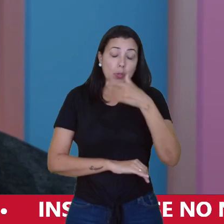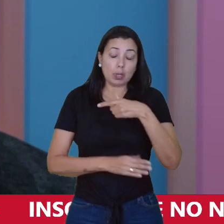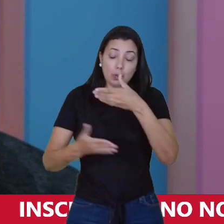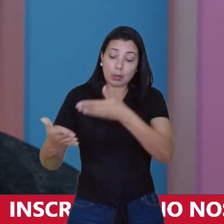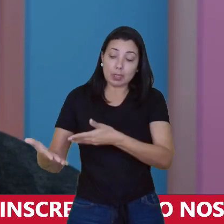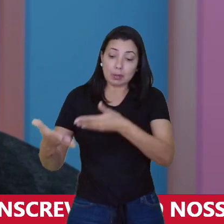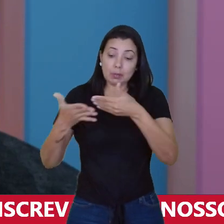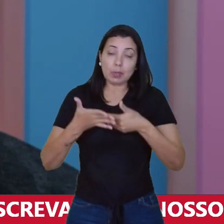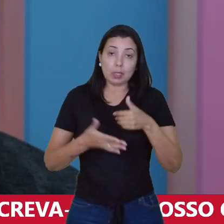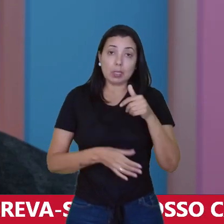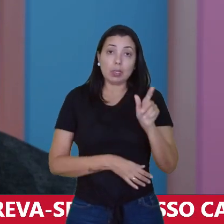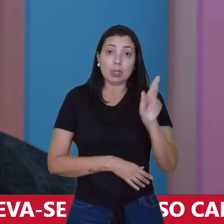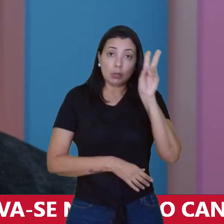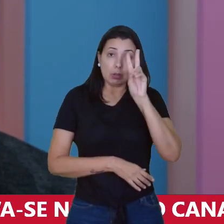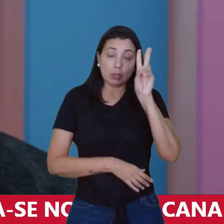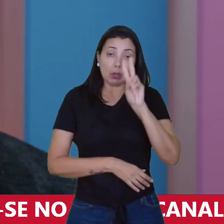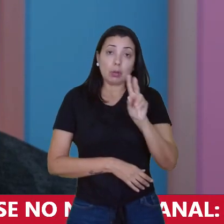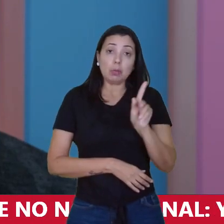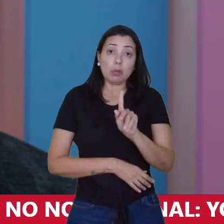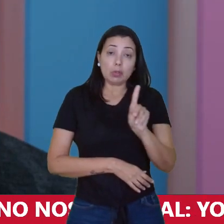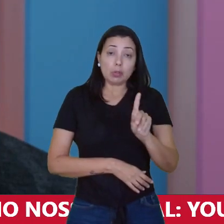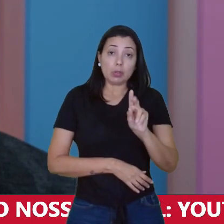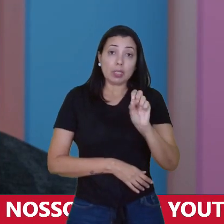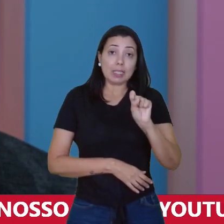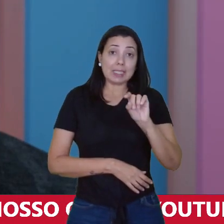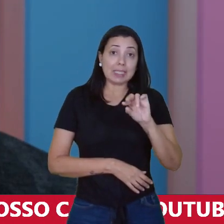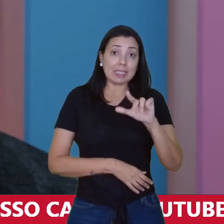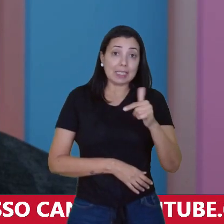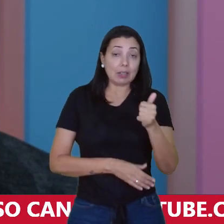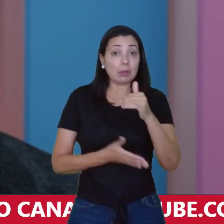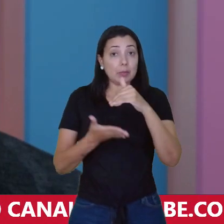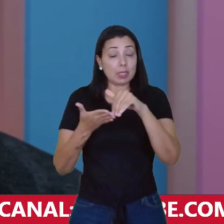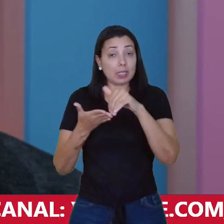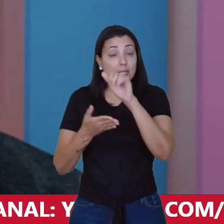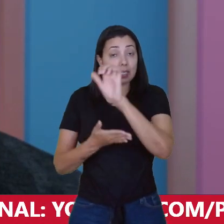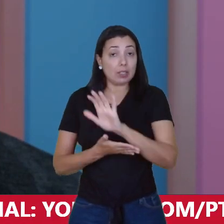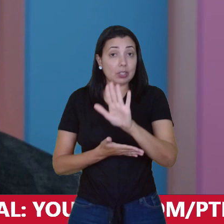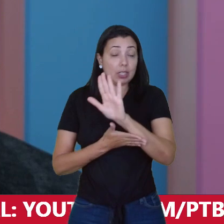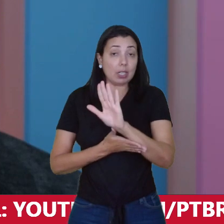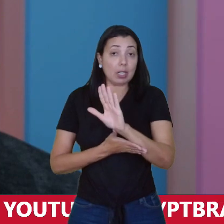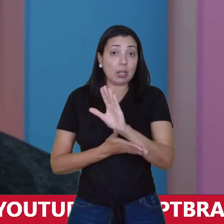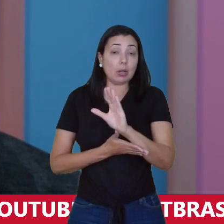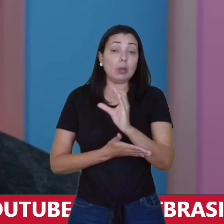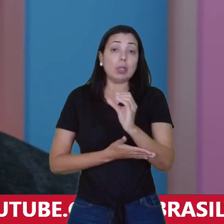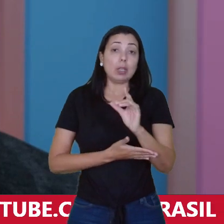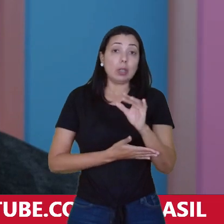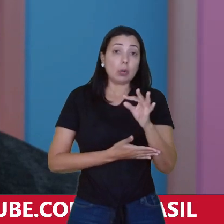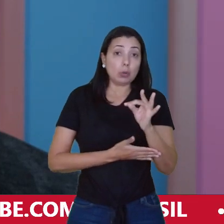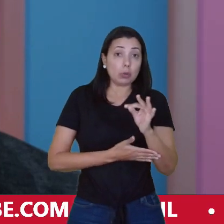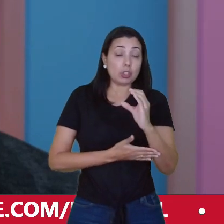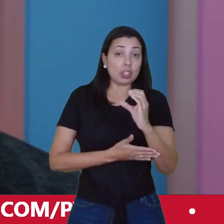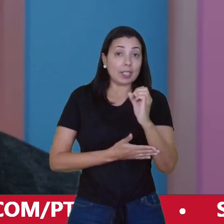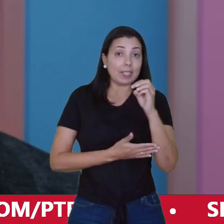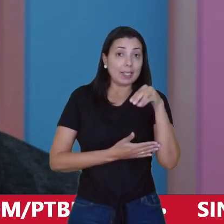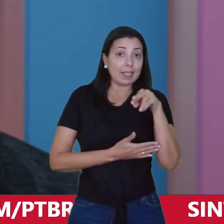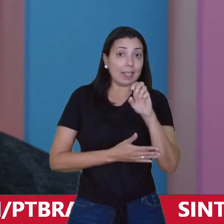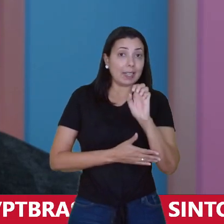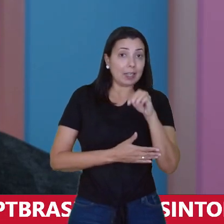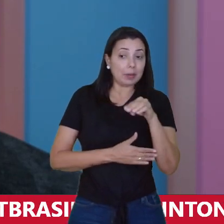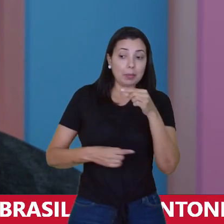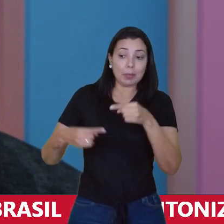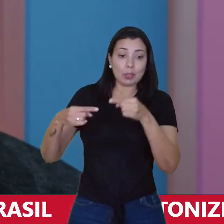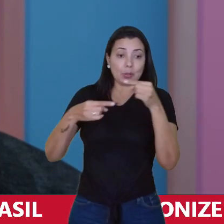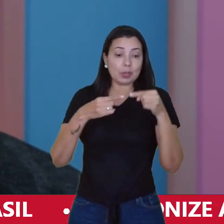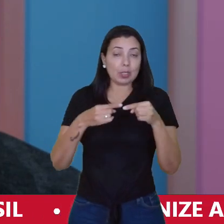recebi a historiadora e professora da USP, Selma Rocha, e a secretária-geral da Central Única dos Trabalhadores, Carmen Foro, para um